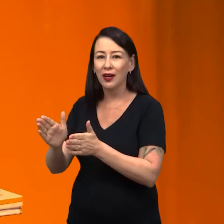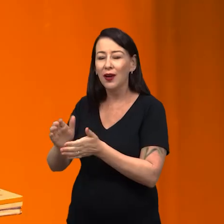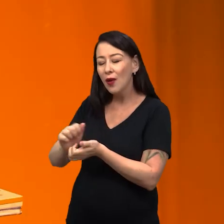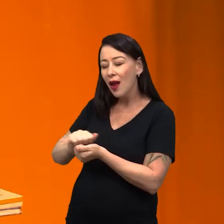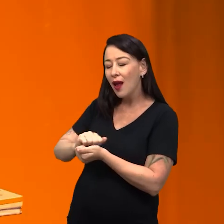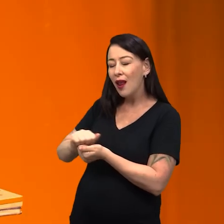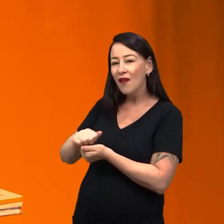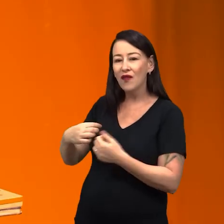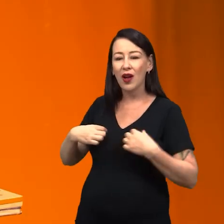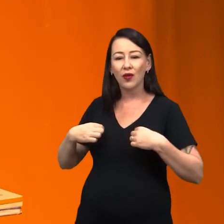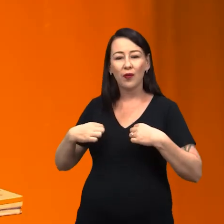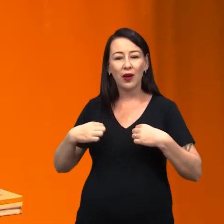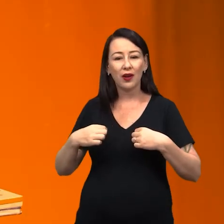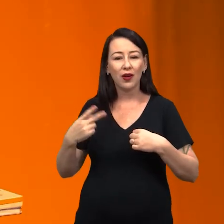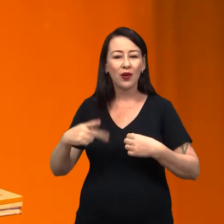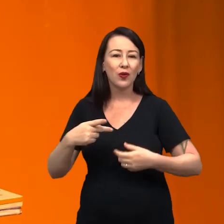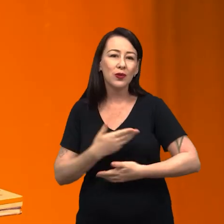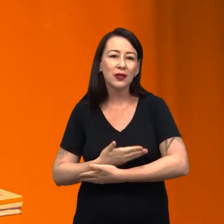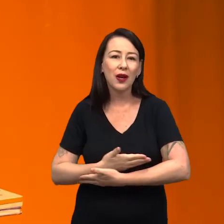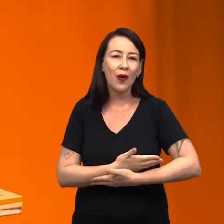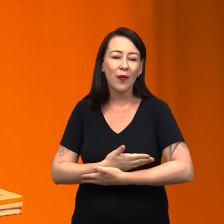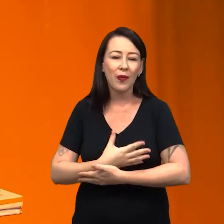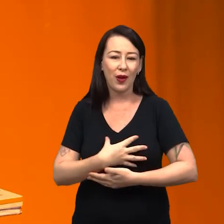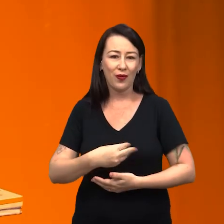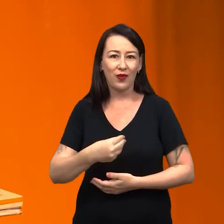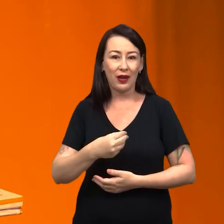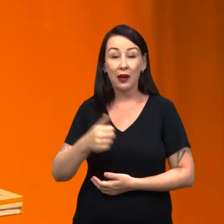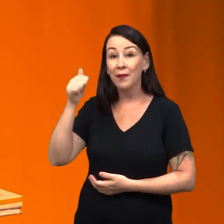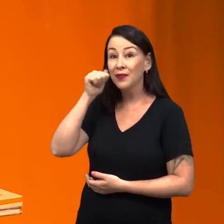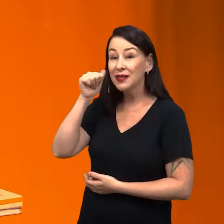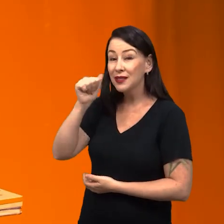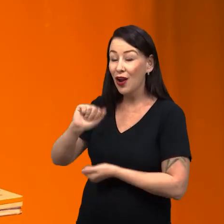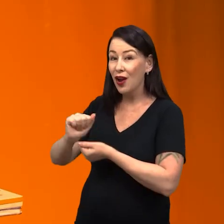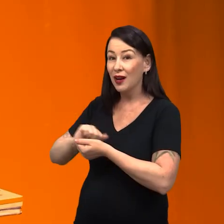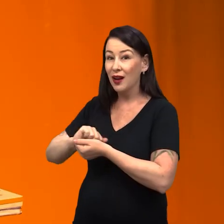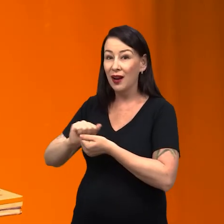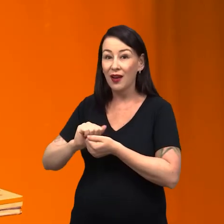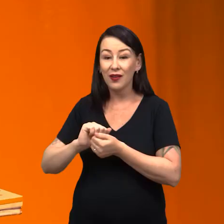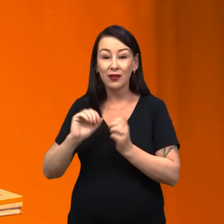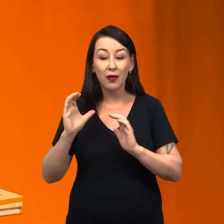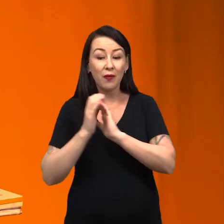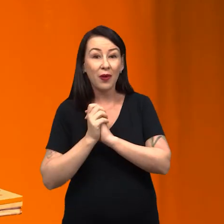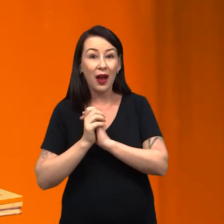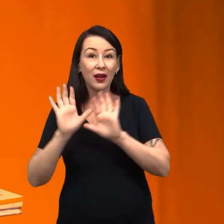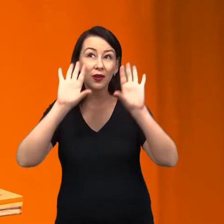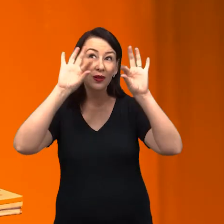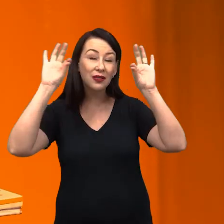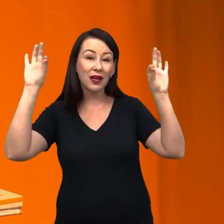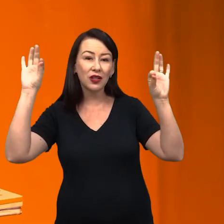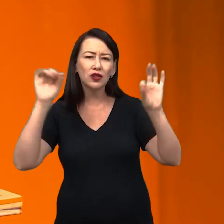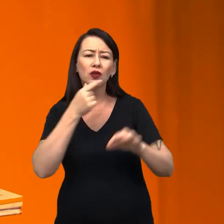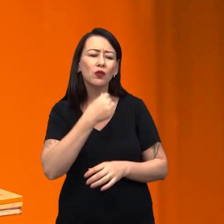paninhos do seu bento fio. Senhora lavava, São José estendia, menino